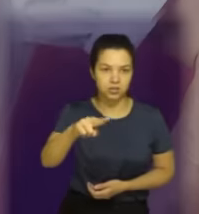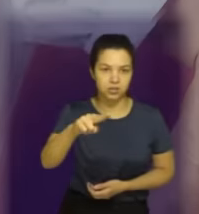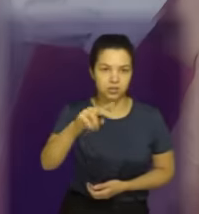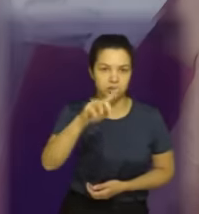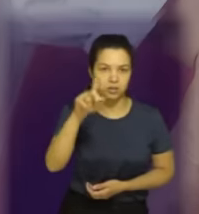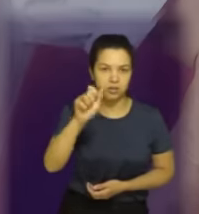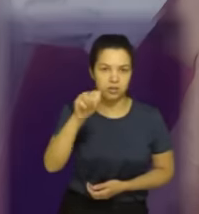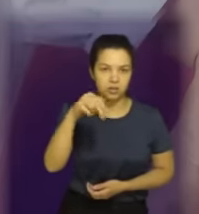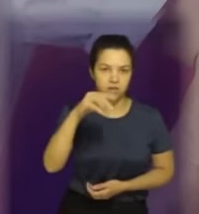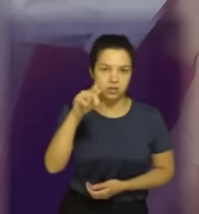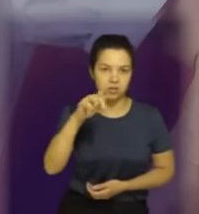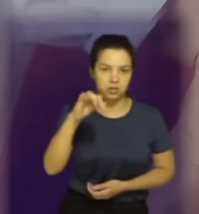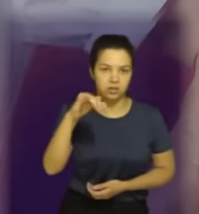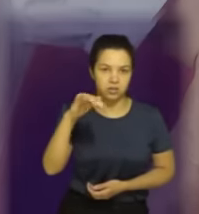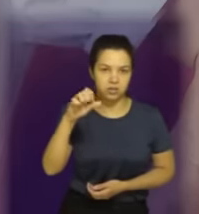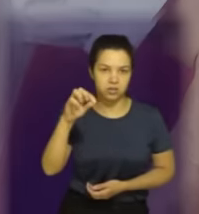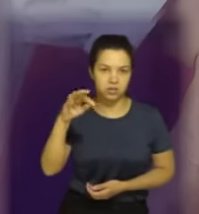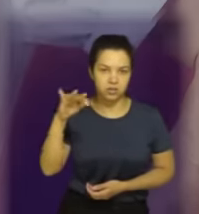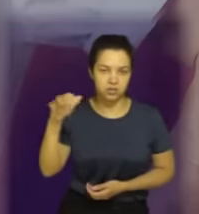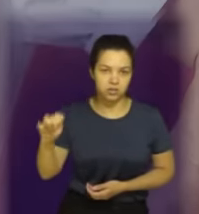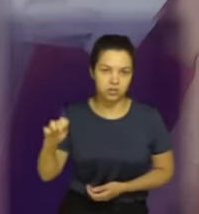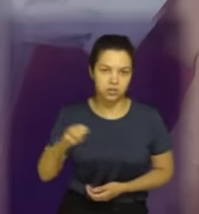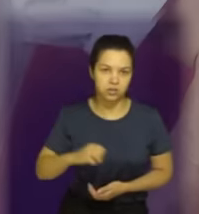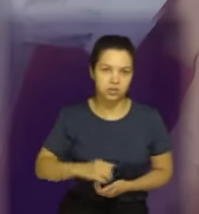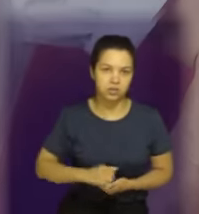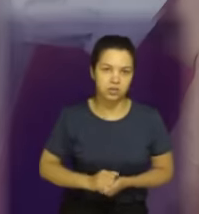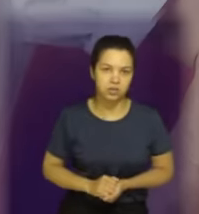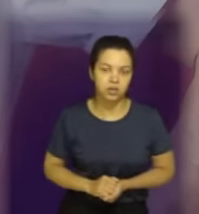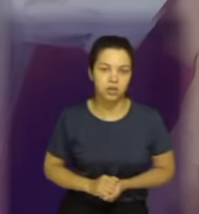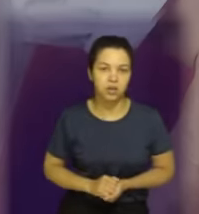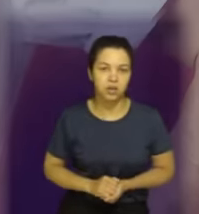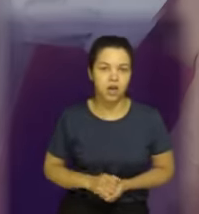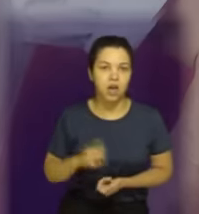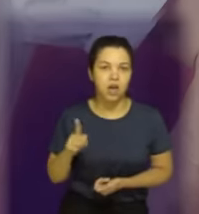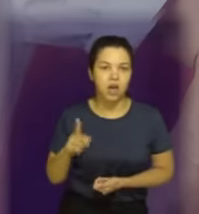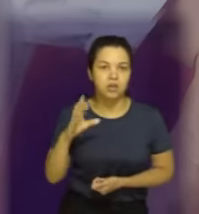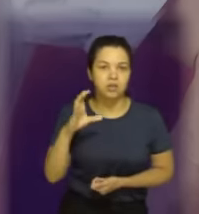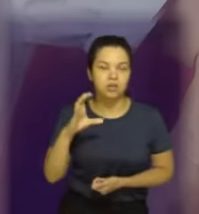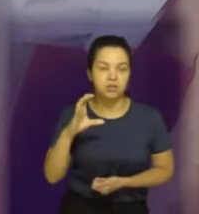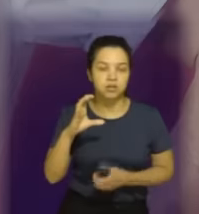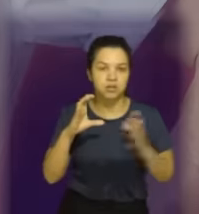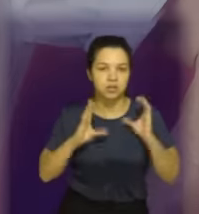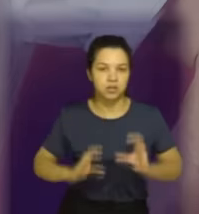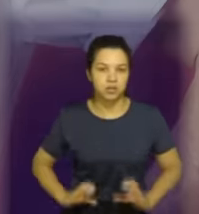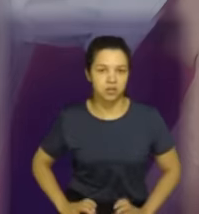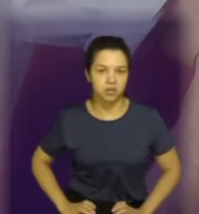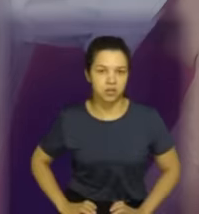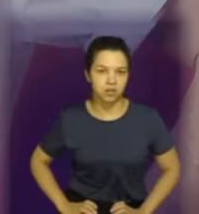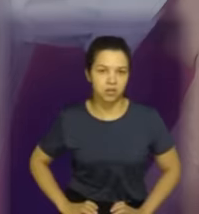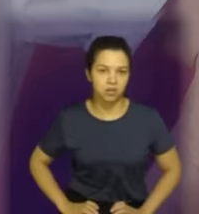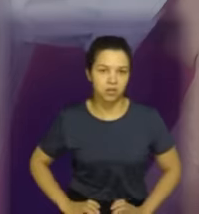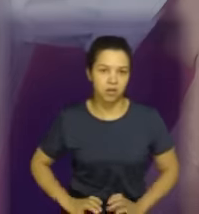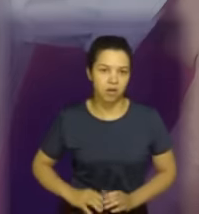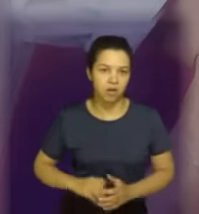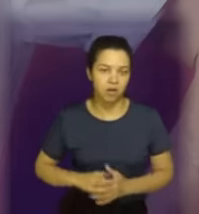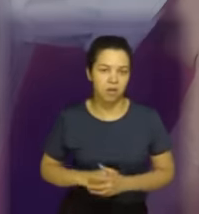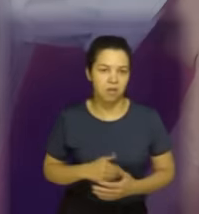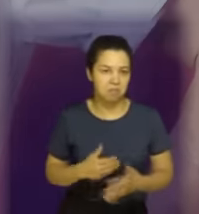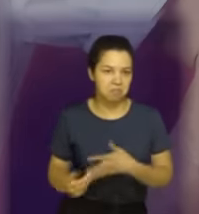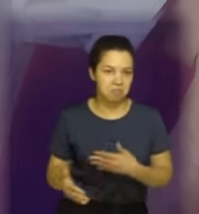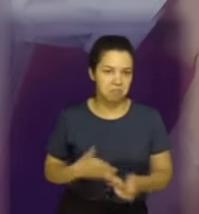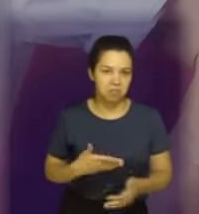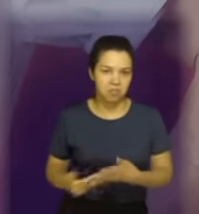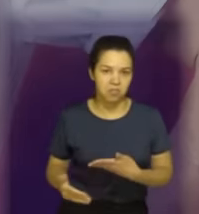um desconhecido, nós não vamos ajudar ele a ficar famoso. Mas esse cidadão, esse jornalista, ó, sem anistia, ou seja, ele não perdoa ninguém. E nós